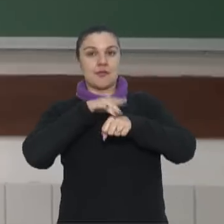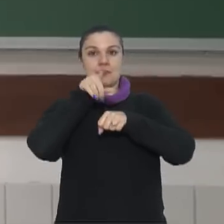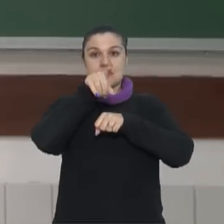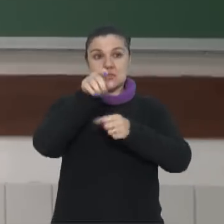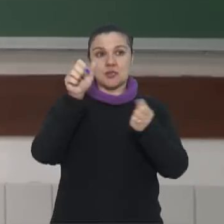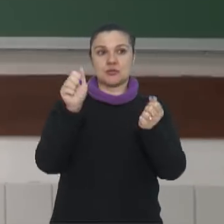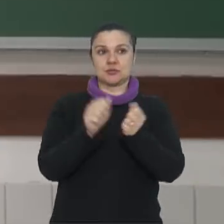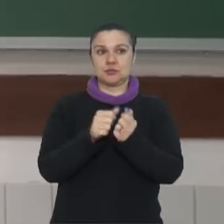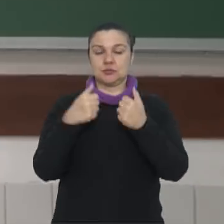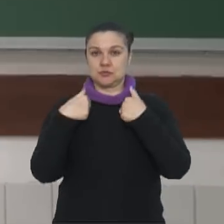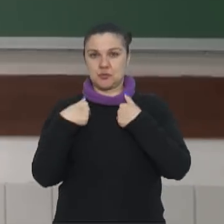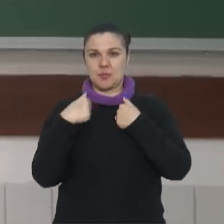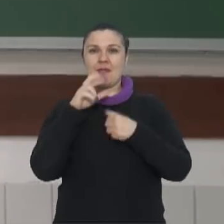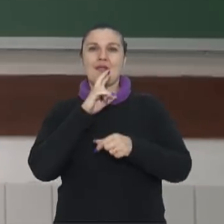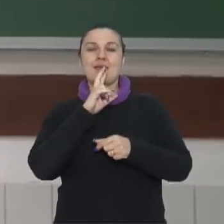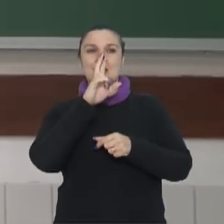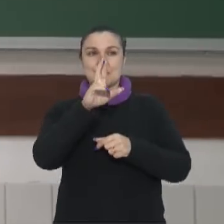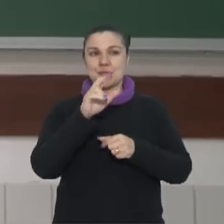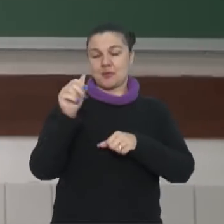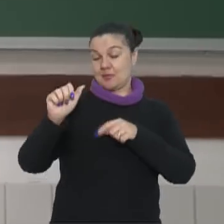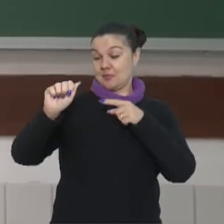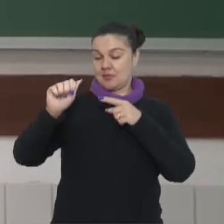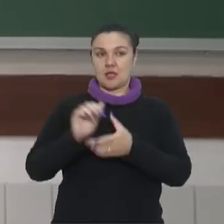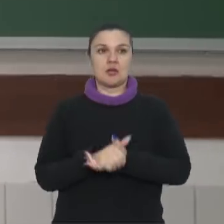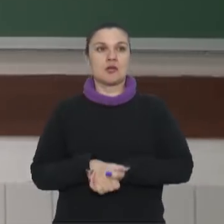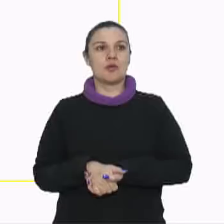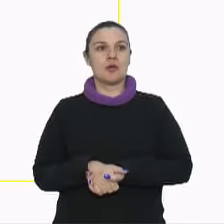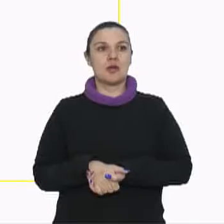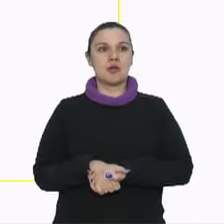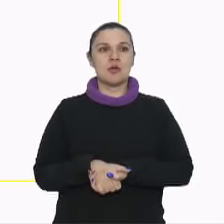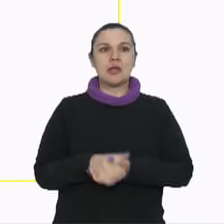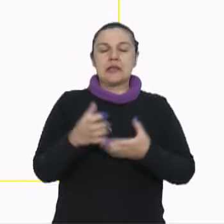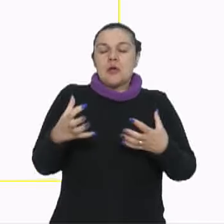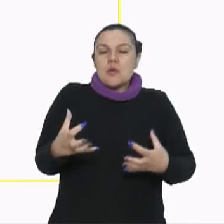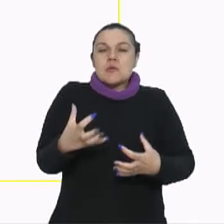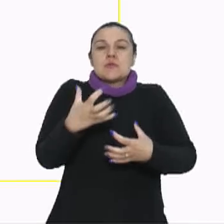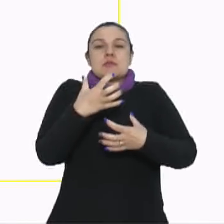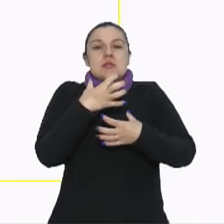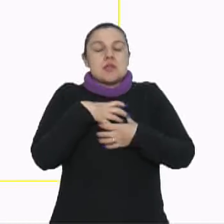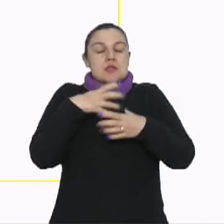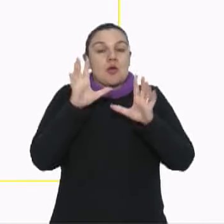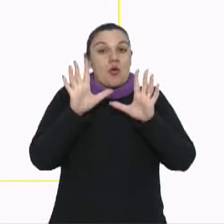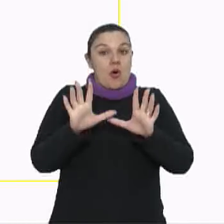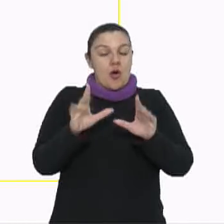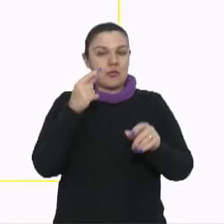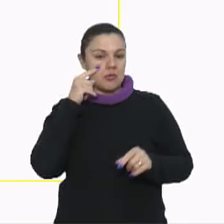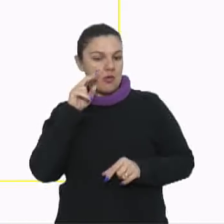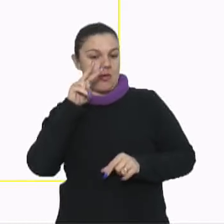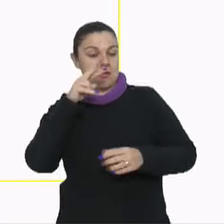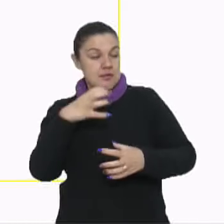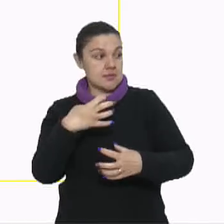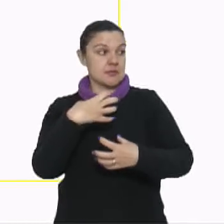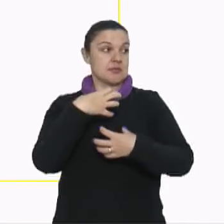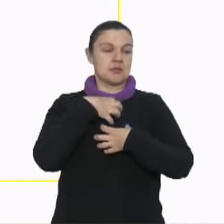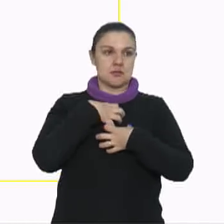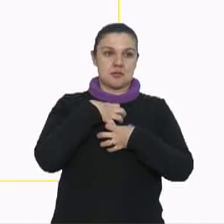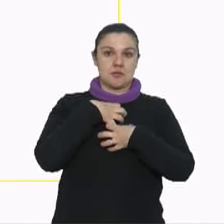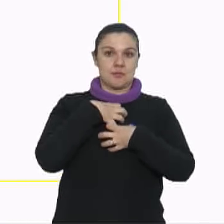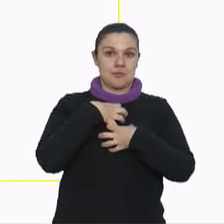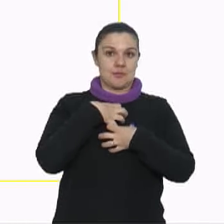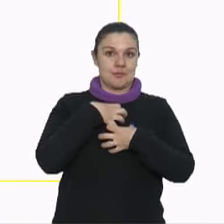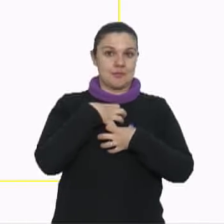tema comigo. Então, responde aí. Letra A. Nível sensorial. Vamos pensar nas nossas sensações.